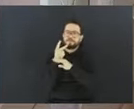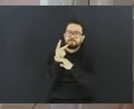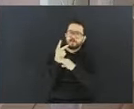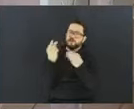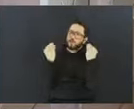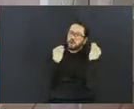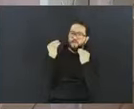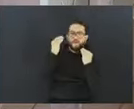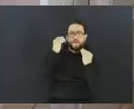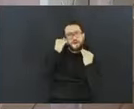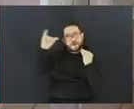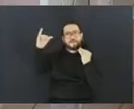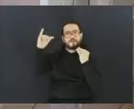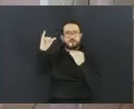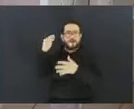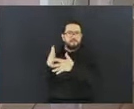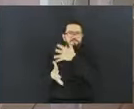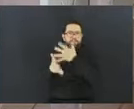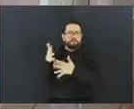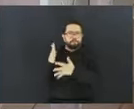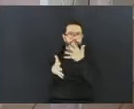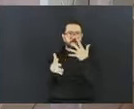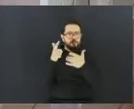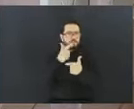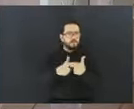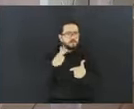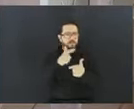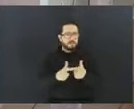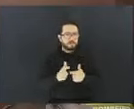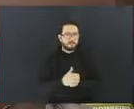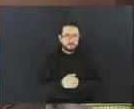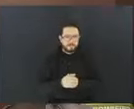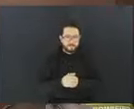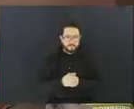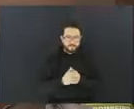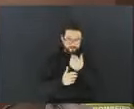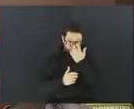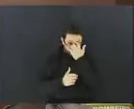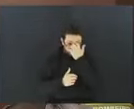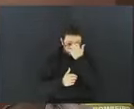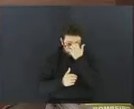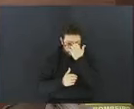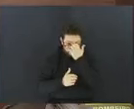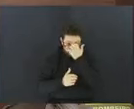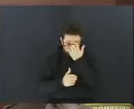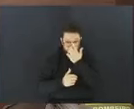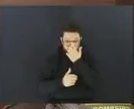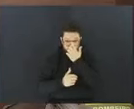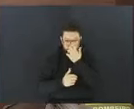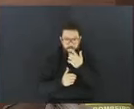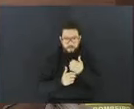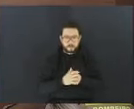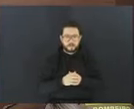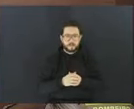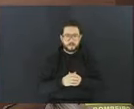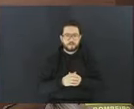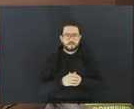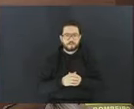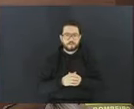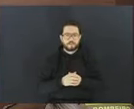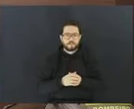sério problema. Perfeito? Obrigado a todos. Só peço licença